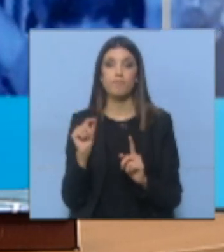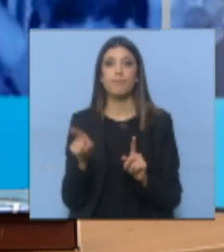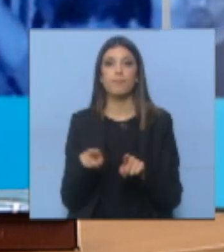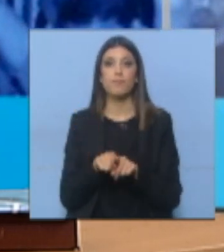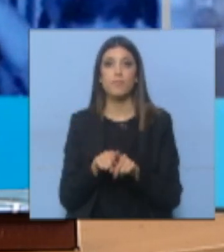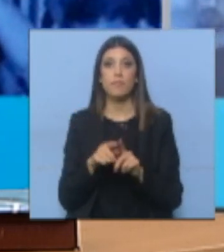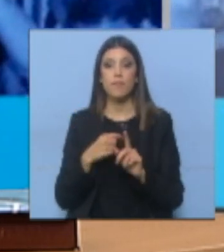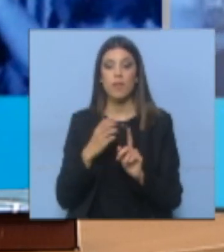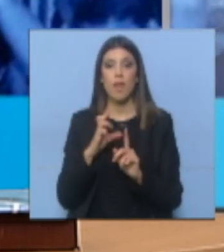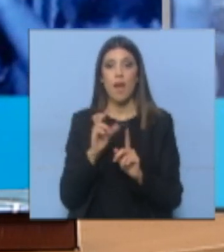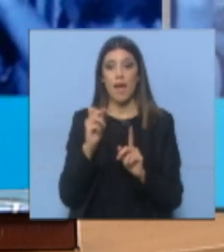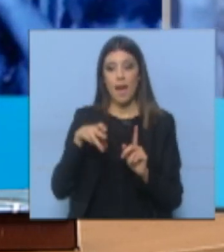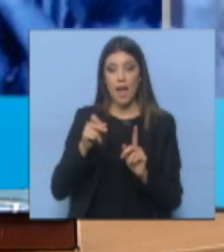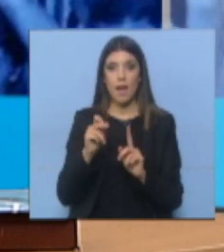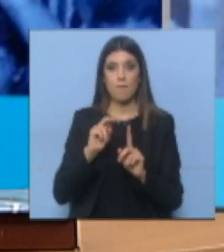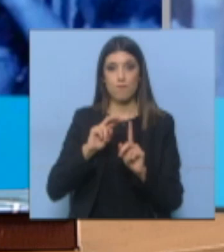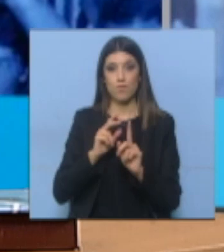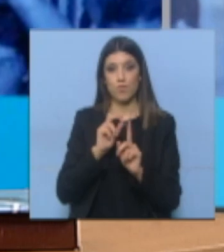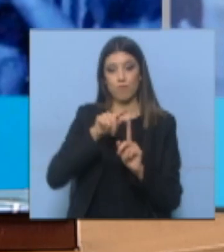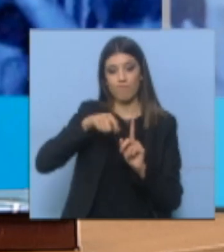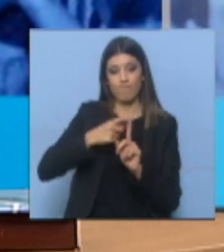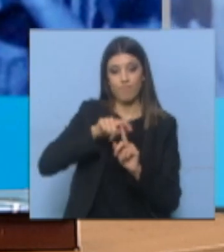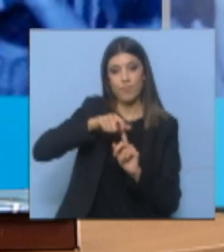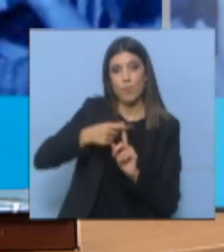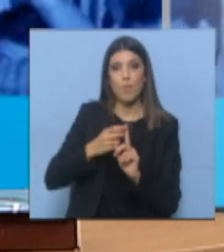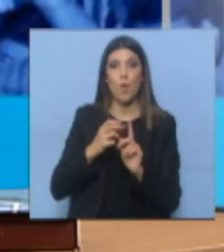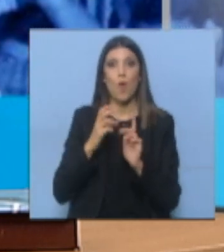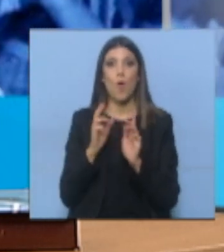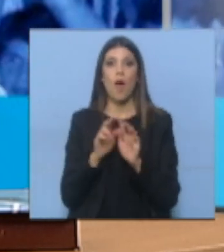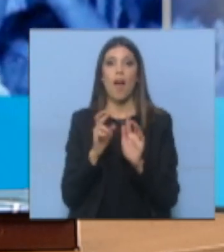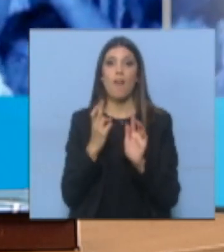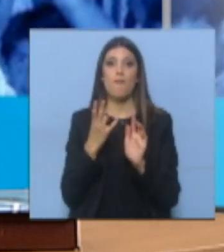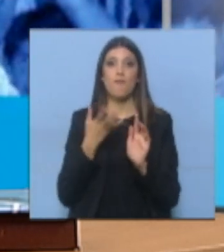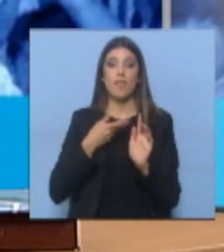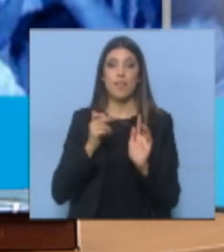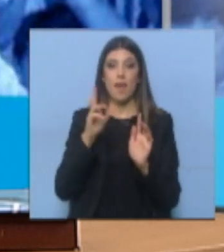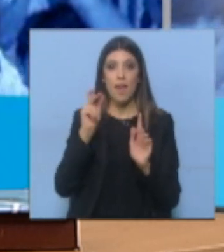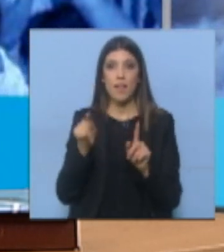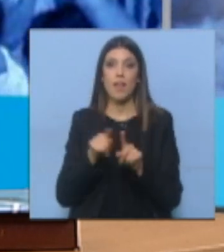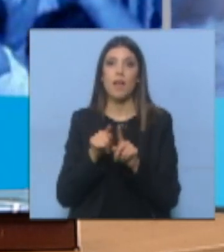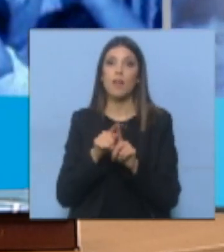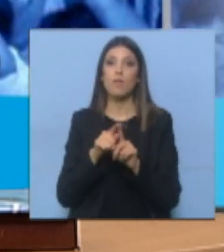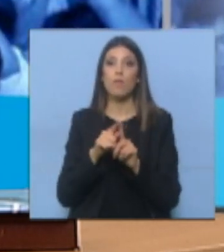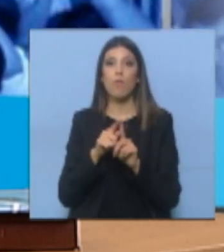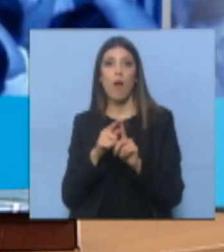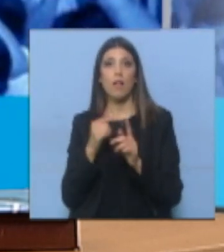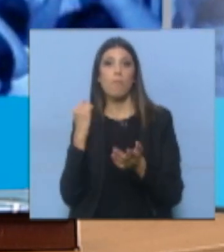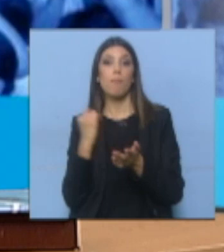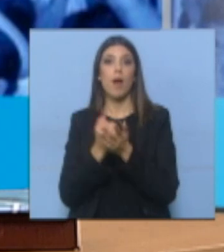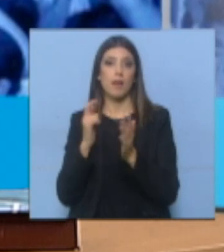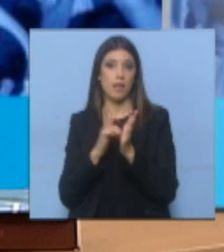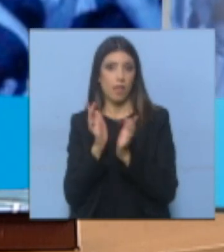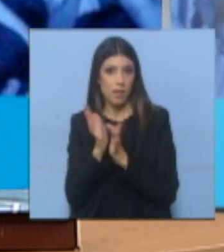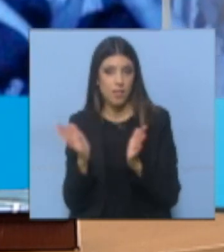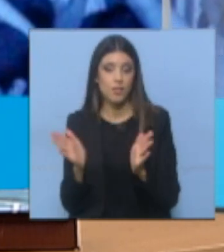somos ramos dessa videira pelo nosso enxerto em Cristo, como São Paulo usará noutra imagem na Carta aos